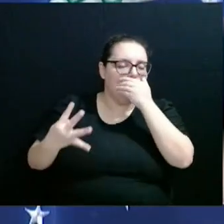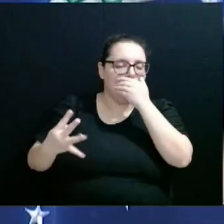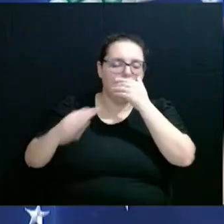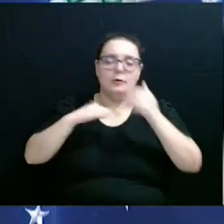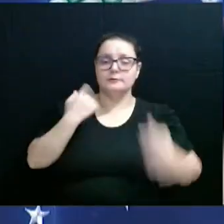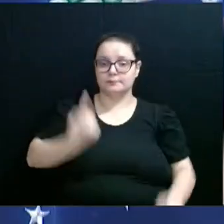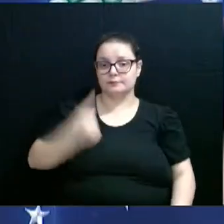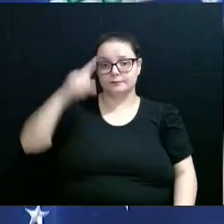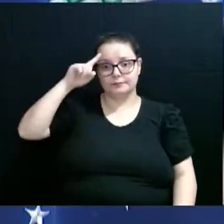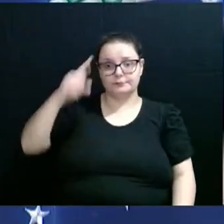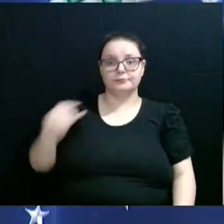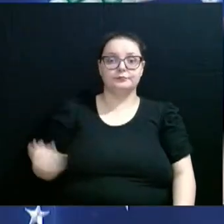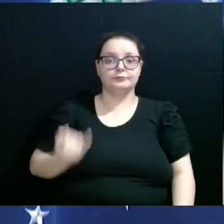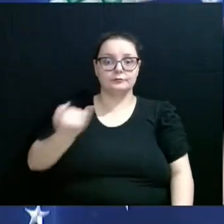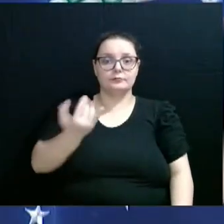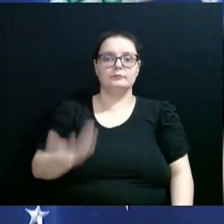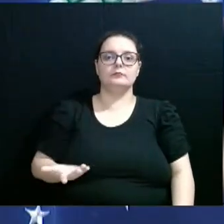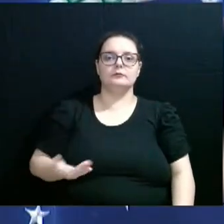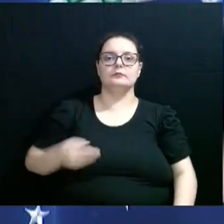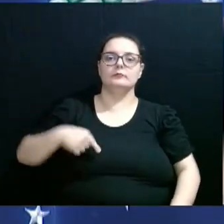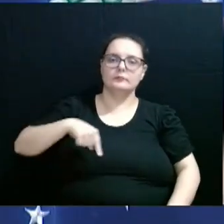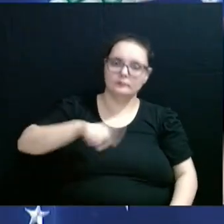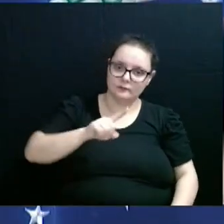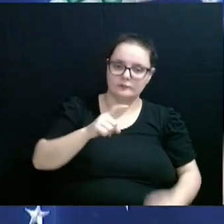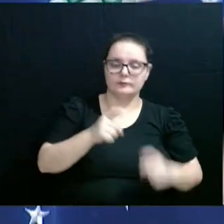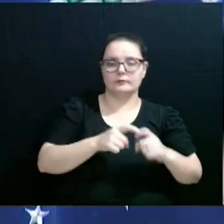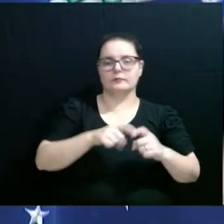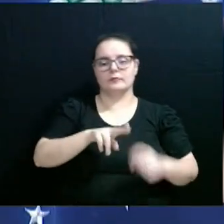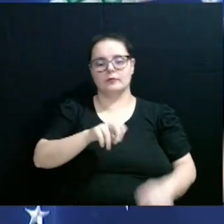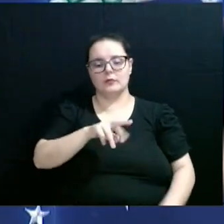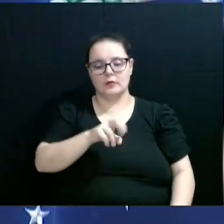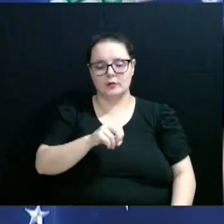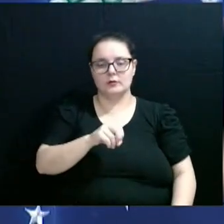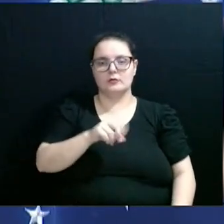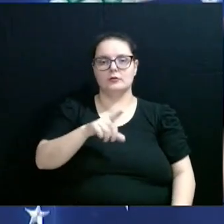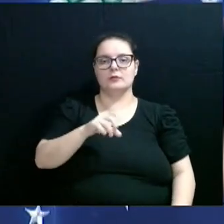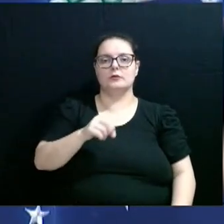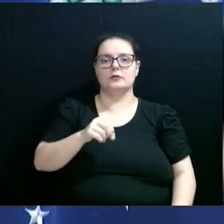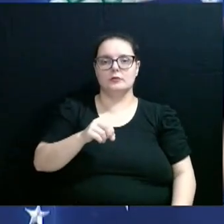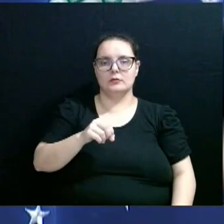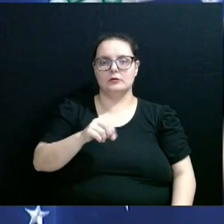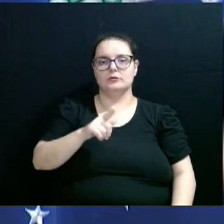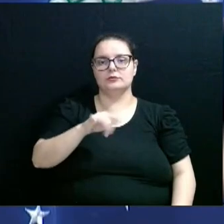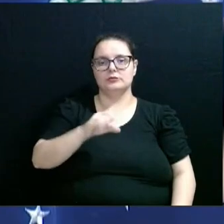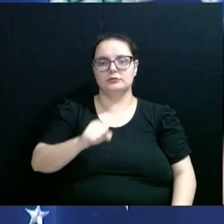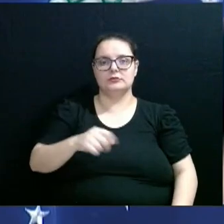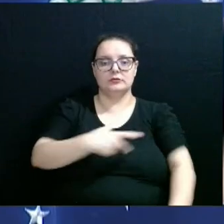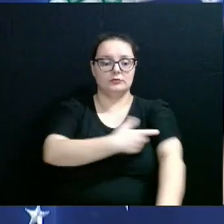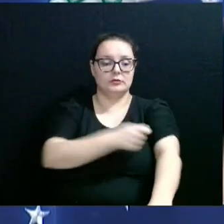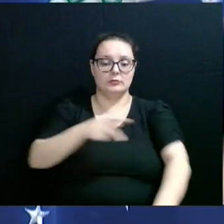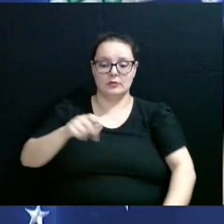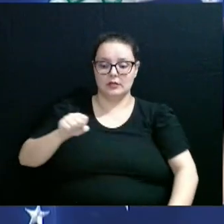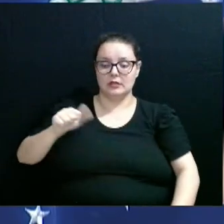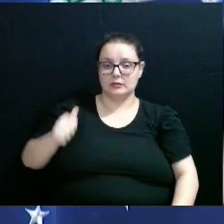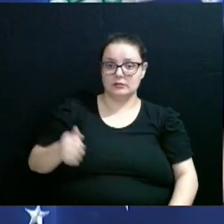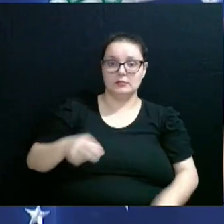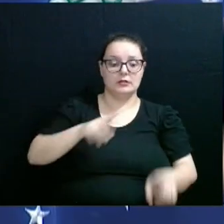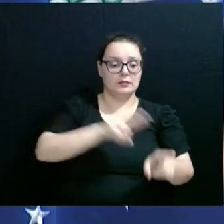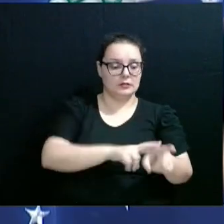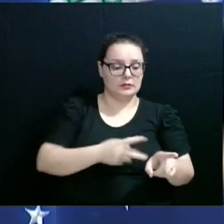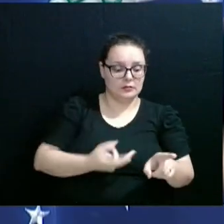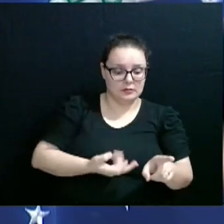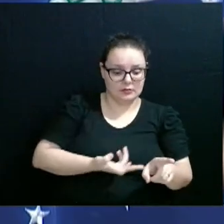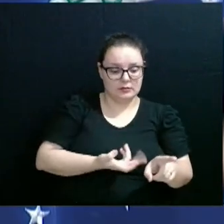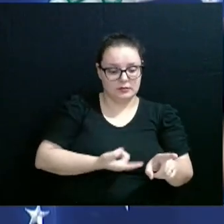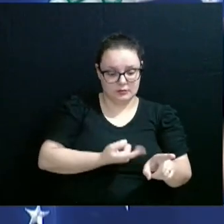médico, ao urologista, faça o toque retal, faça o seu exame de PSA, faça o seu rastreamento, né, que isso é importante, para que